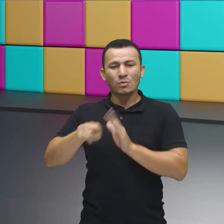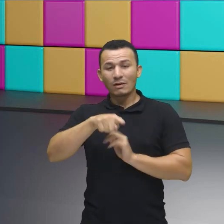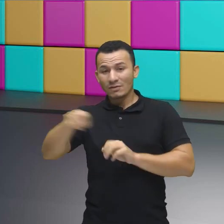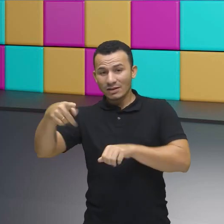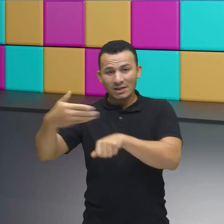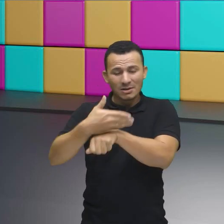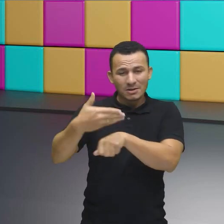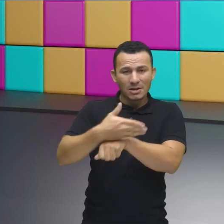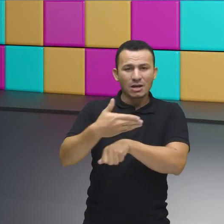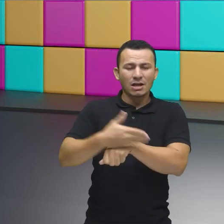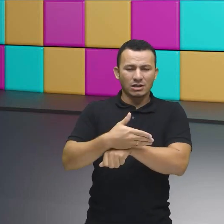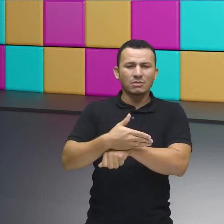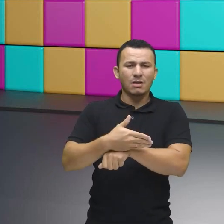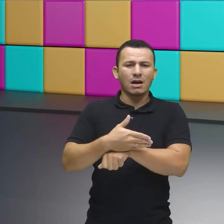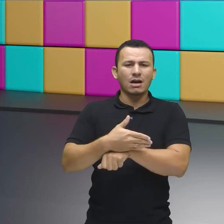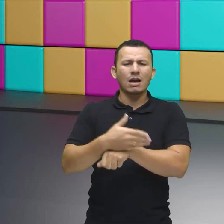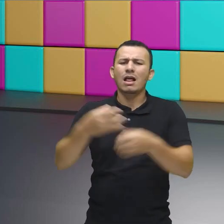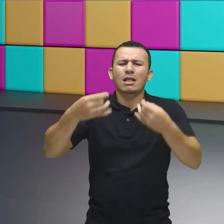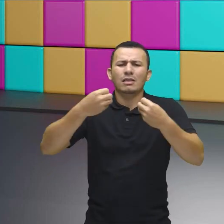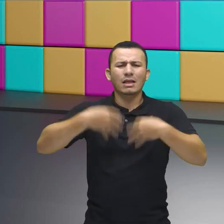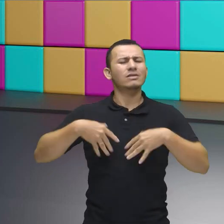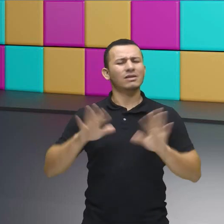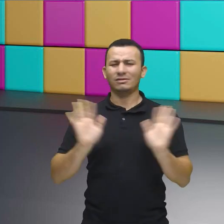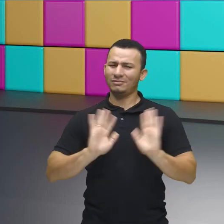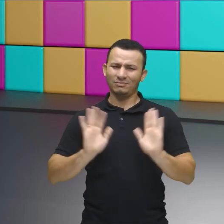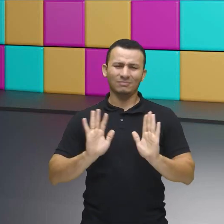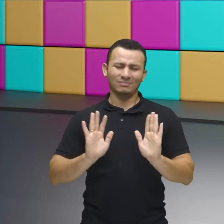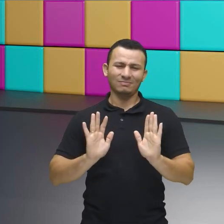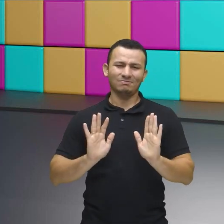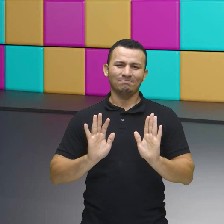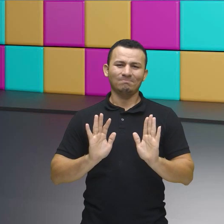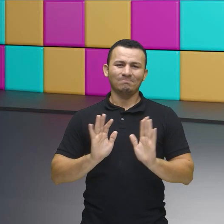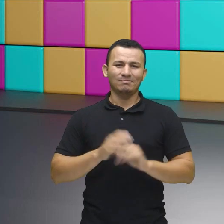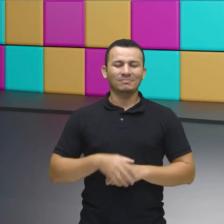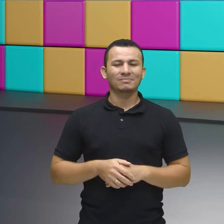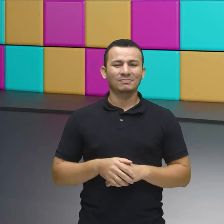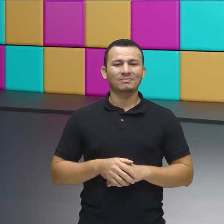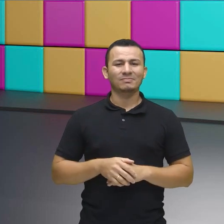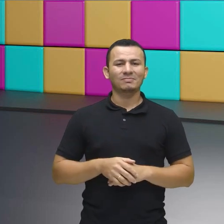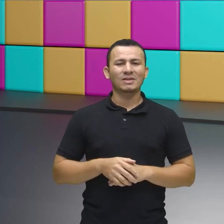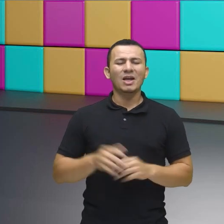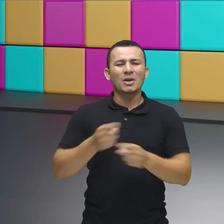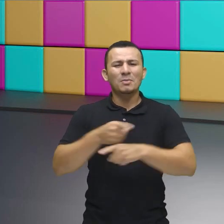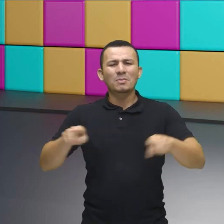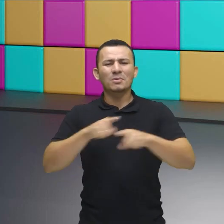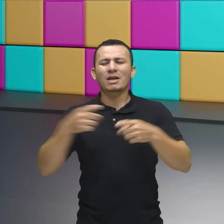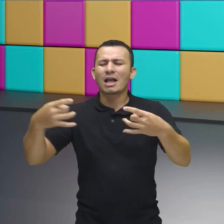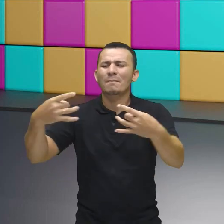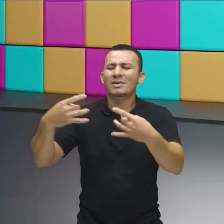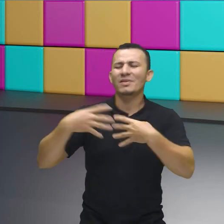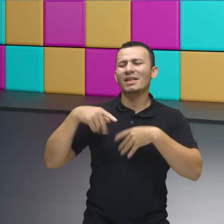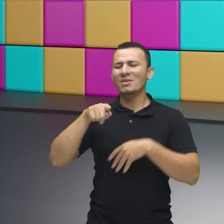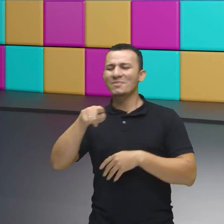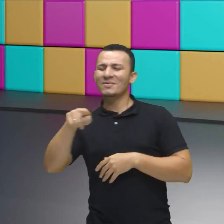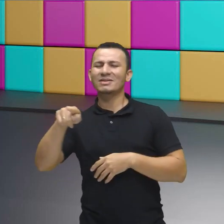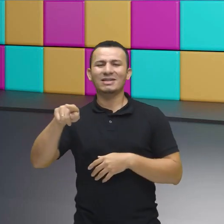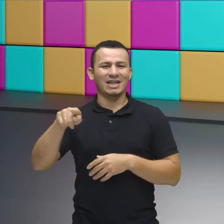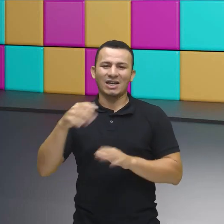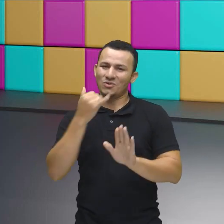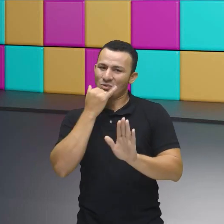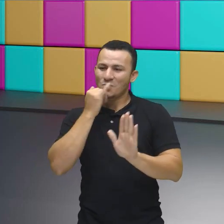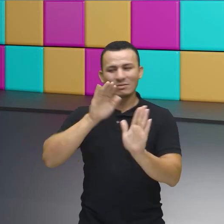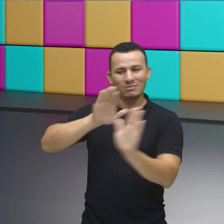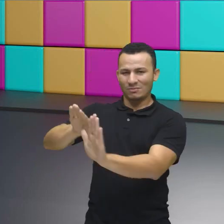digo, não me abandone, né? Não gosto de cantar aquela música, abandonada por vocês. Então, eu não quero